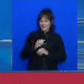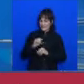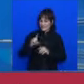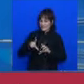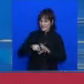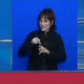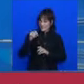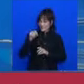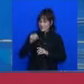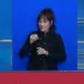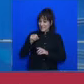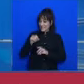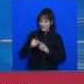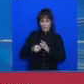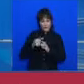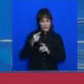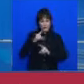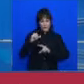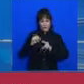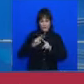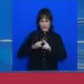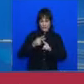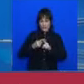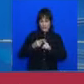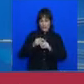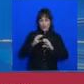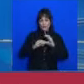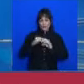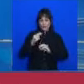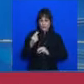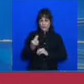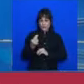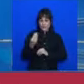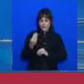as 6 dezenas sorteadas no primeiro sorteio da dupla Sena, concurso